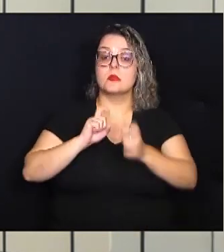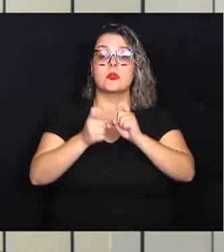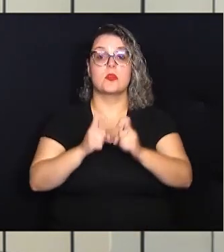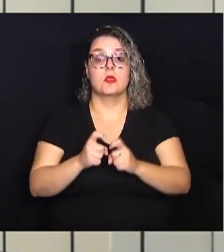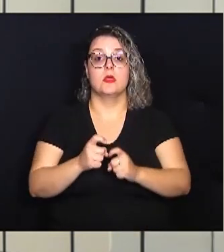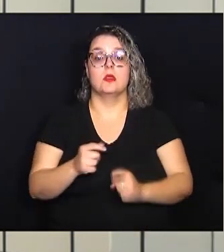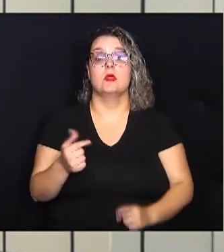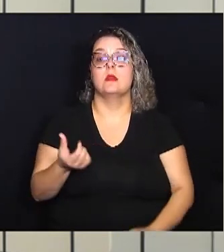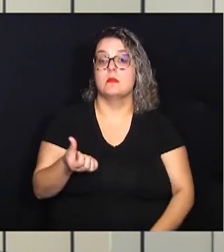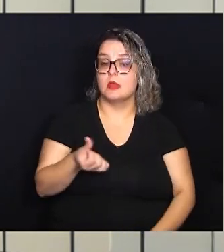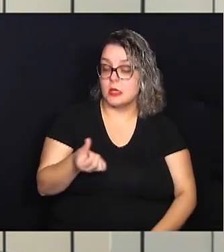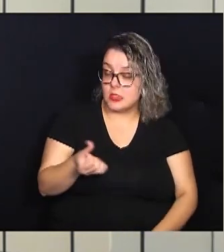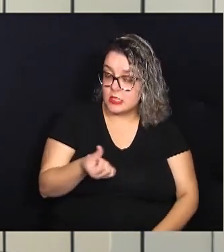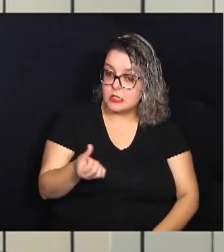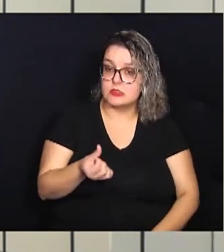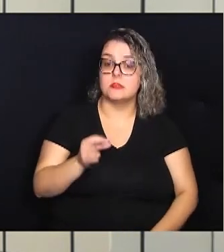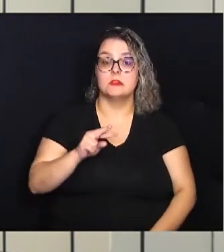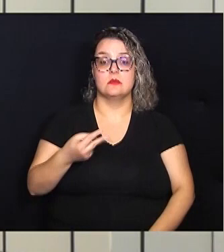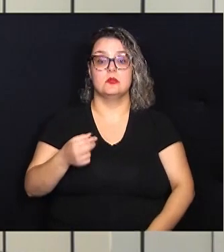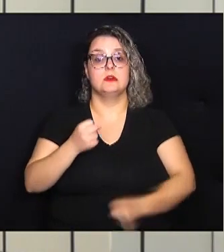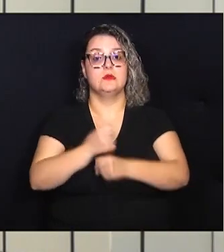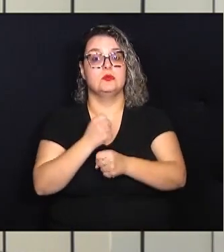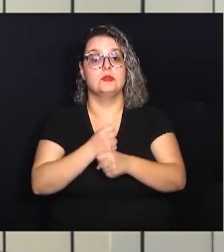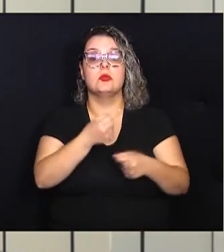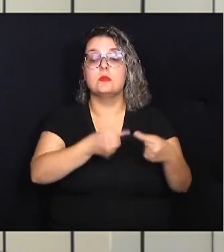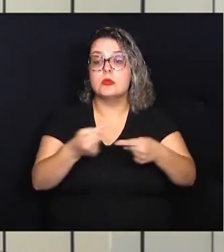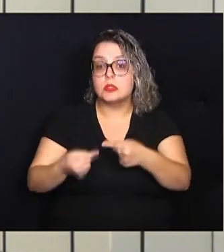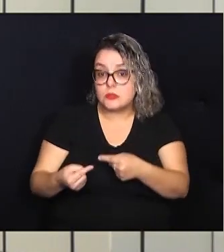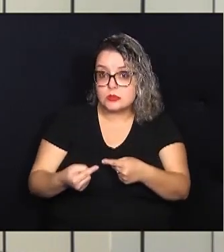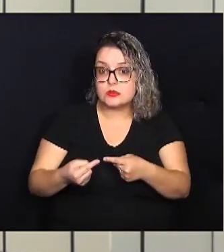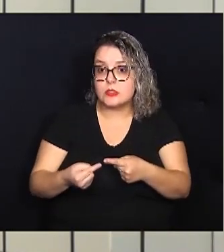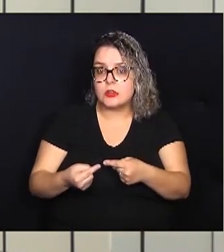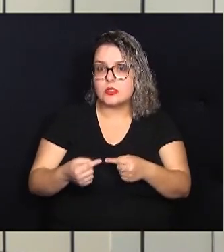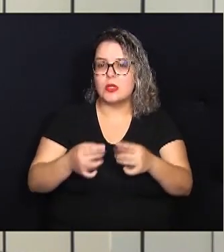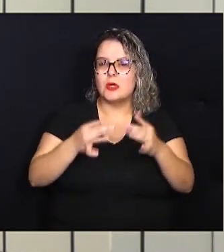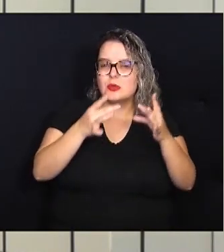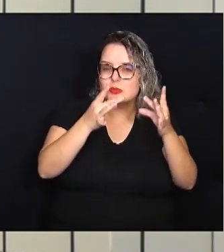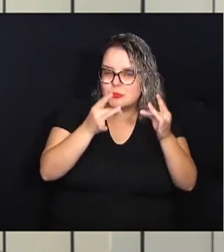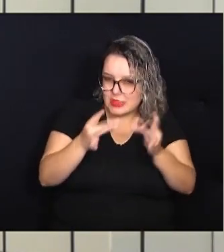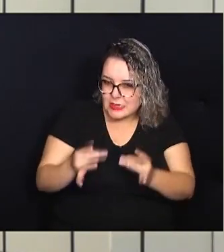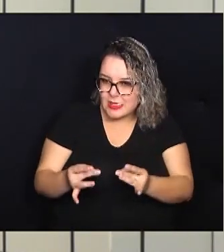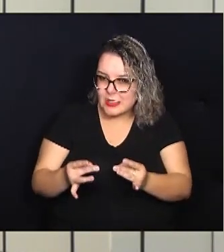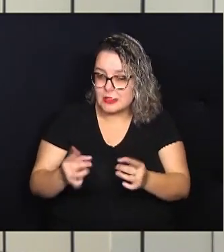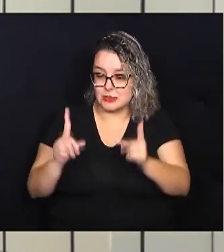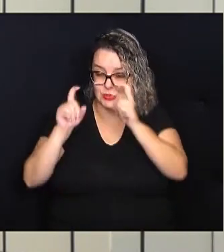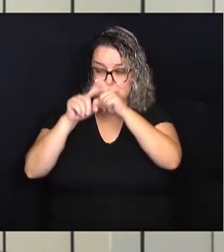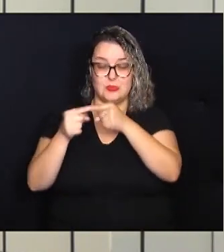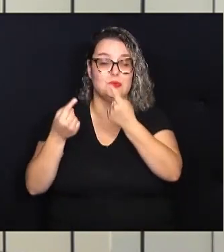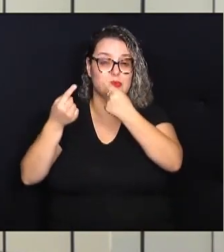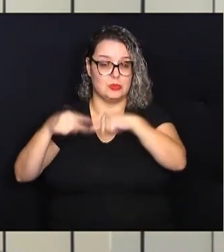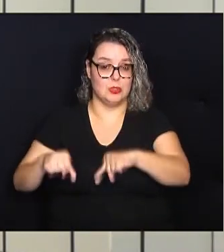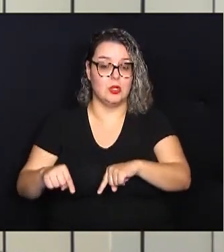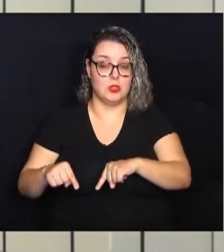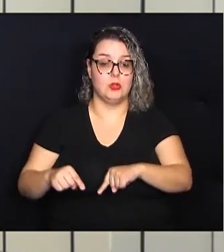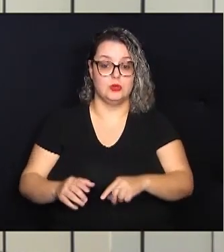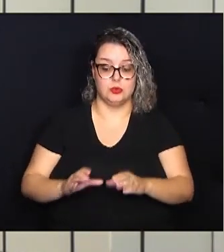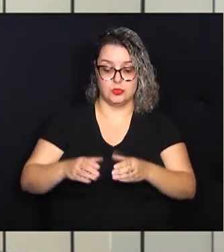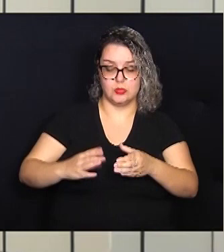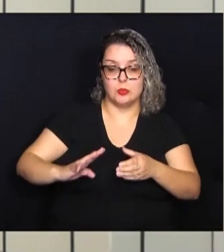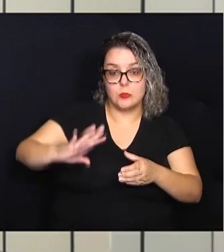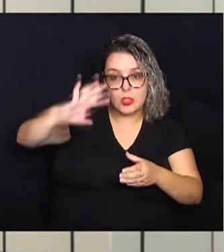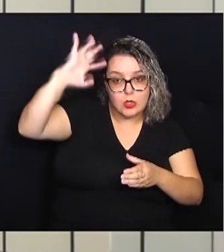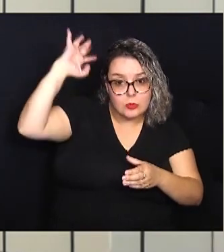pela 6ª vez no ano e debateu as peculiaridades e os desafios do Corpo de Bombeiros e